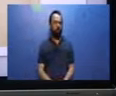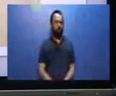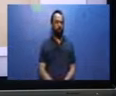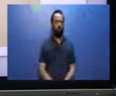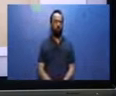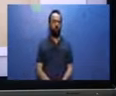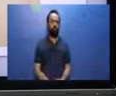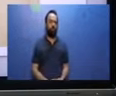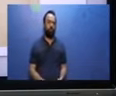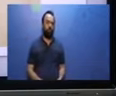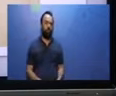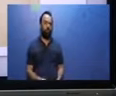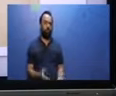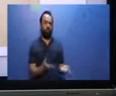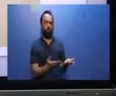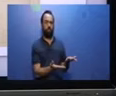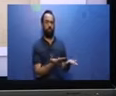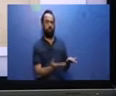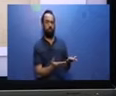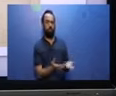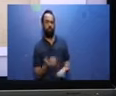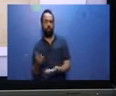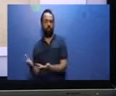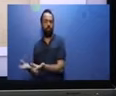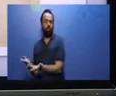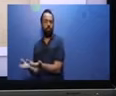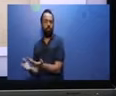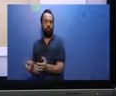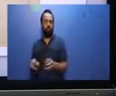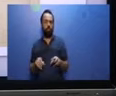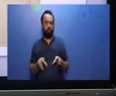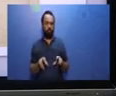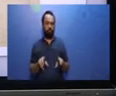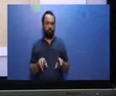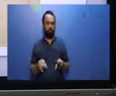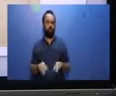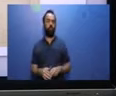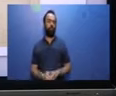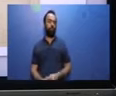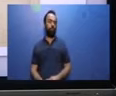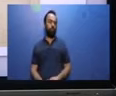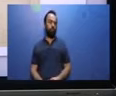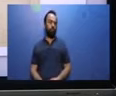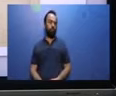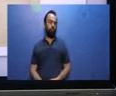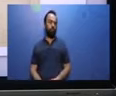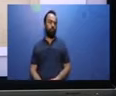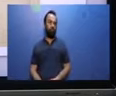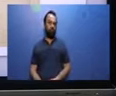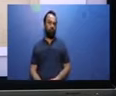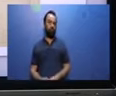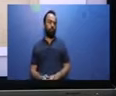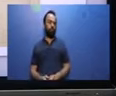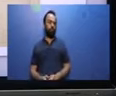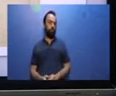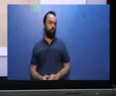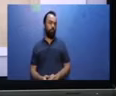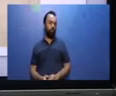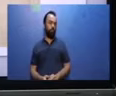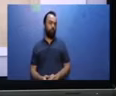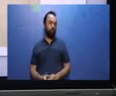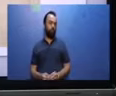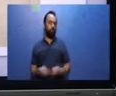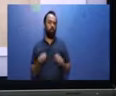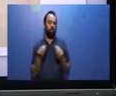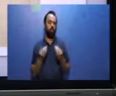as matas no início da reação e no final da reação elas são as mesmas mesmo formando produtos diferentes